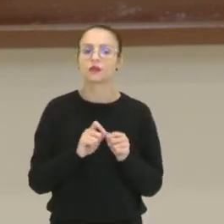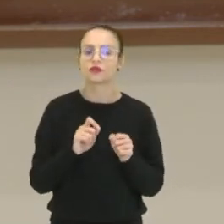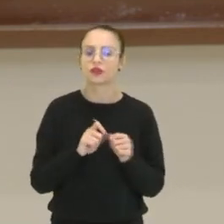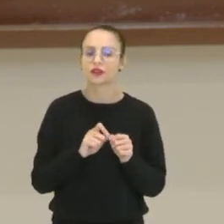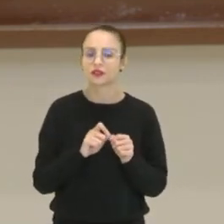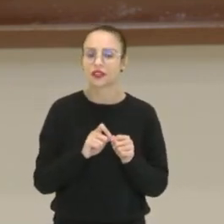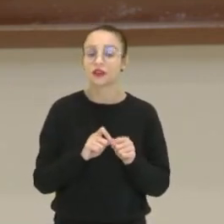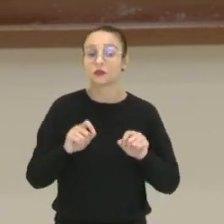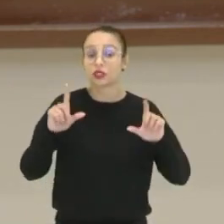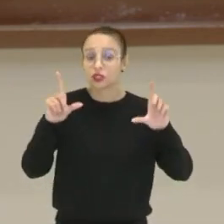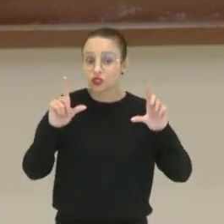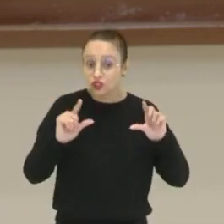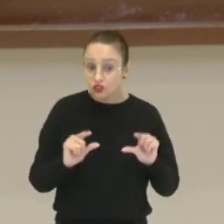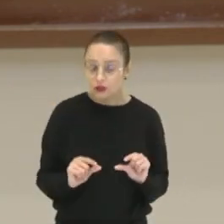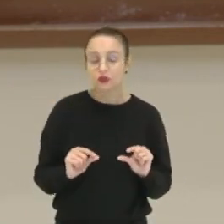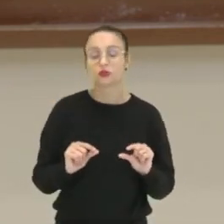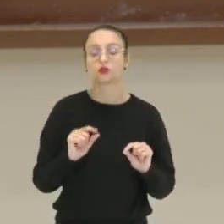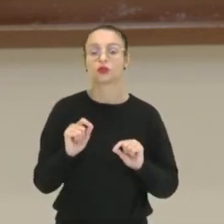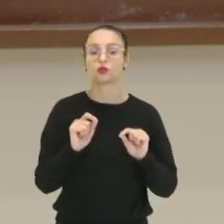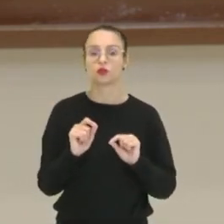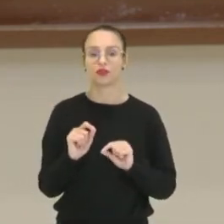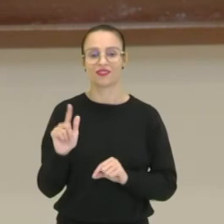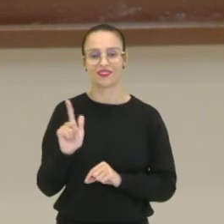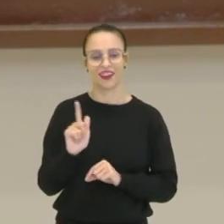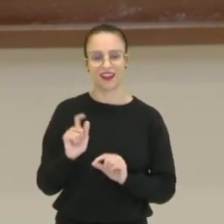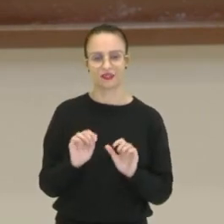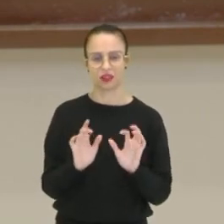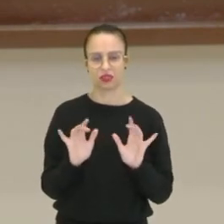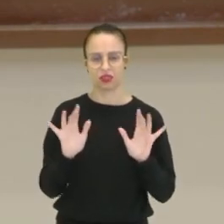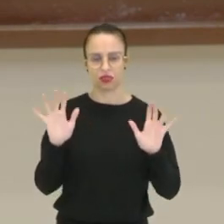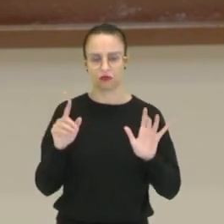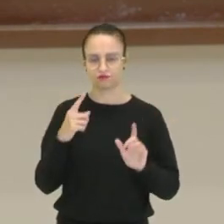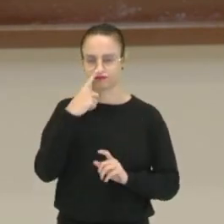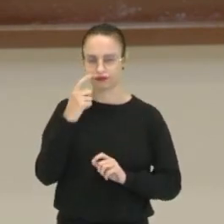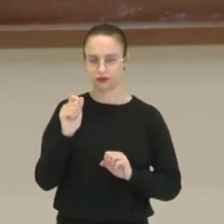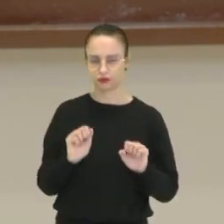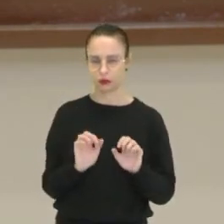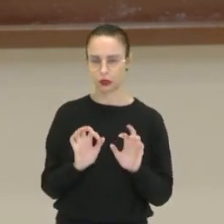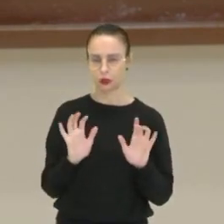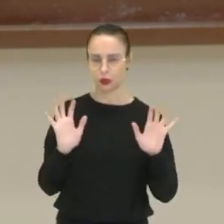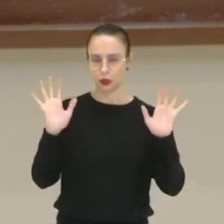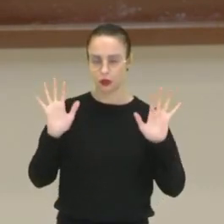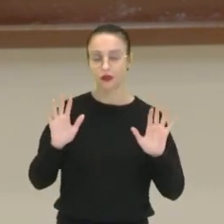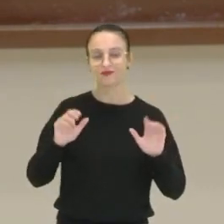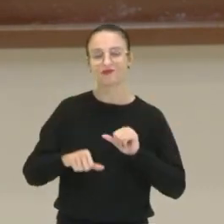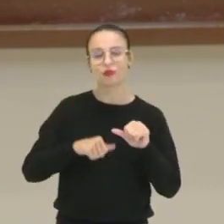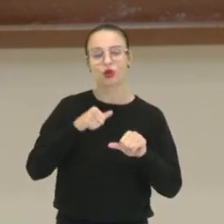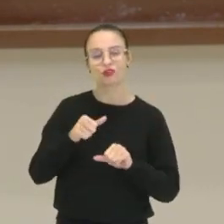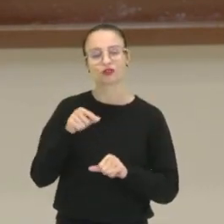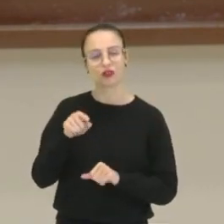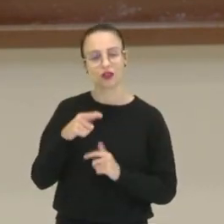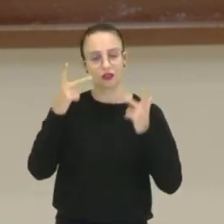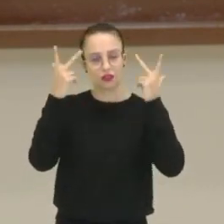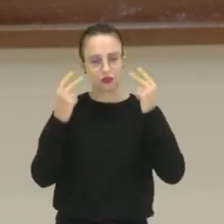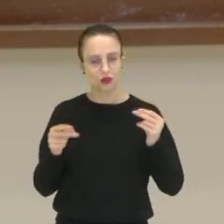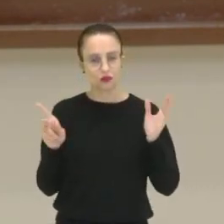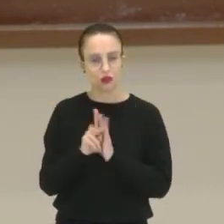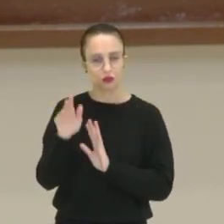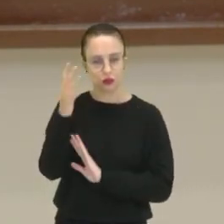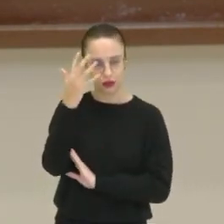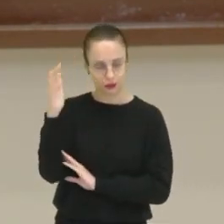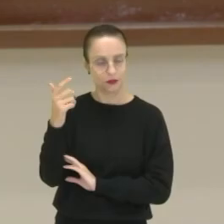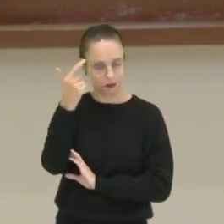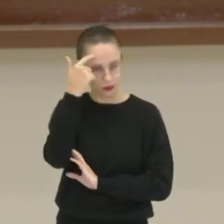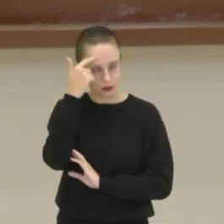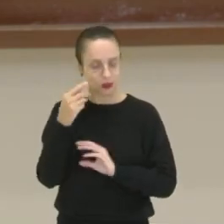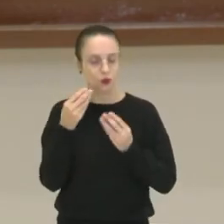para diminuir a emissão de gases poluentes na atmosfera e modificar essas condições naturais do clima. Então vamos pensar